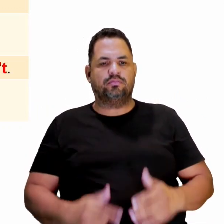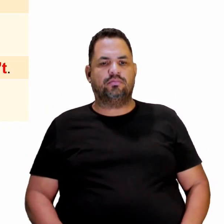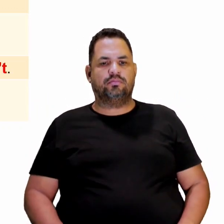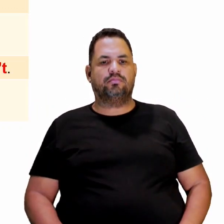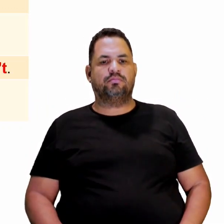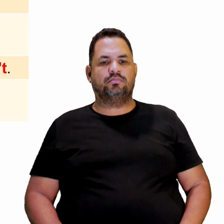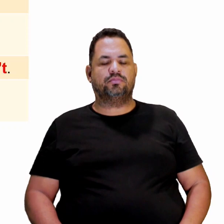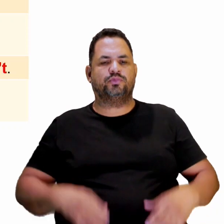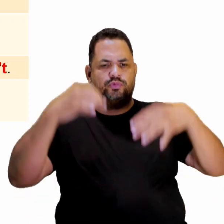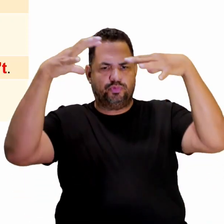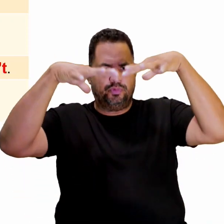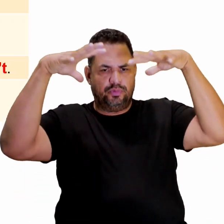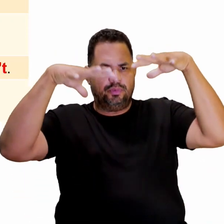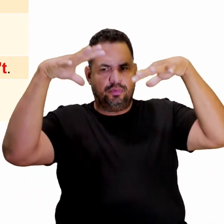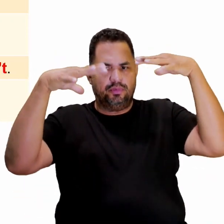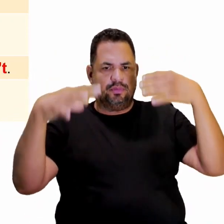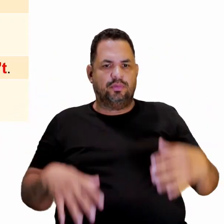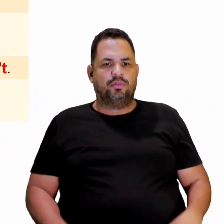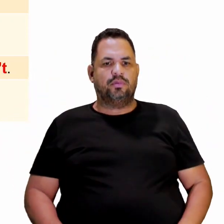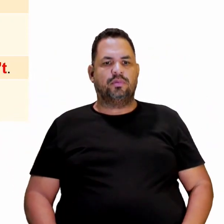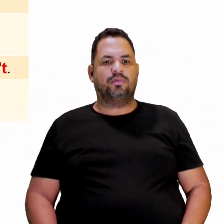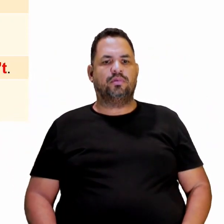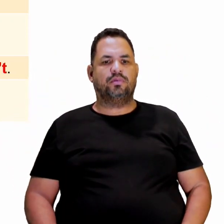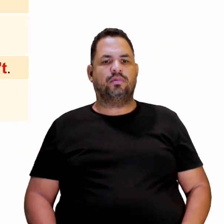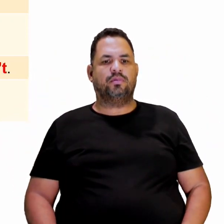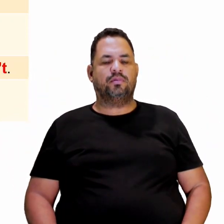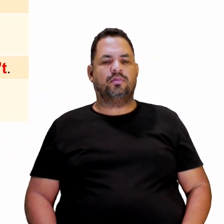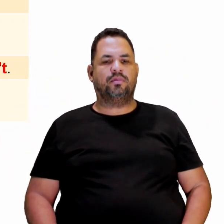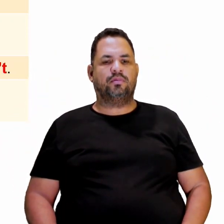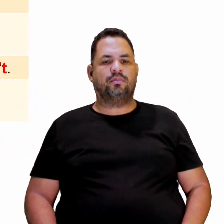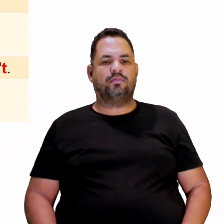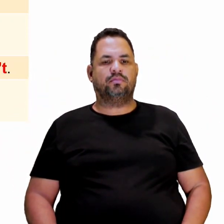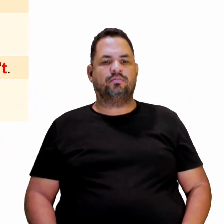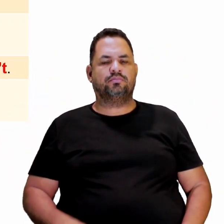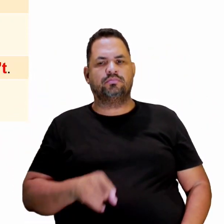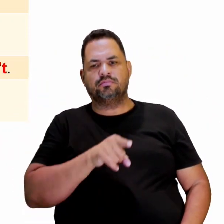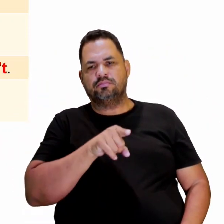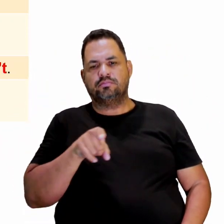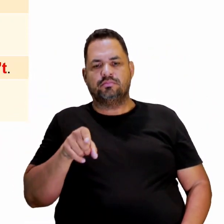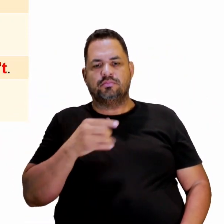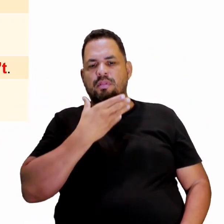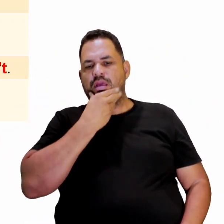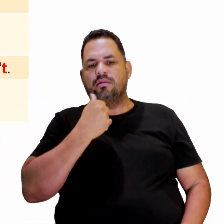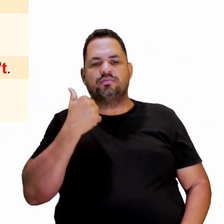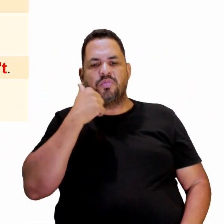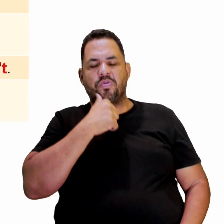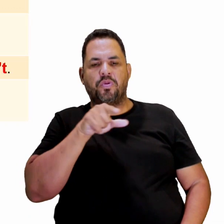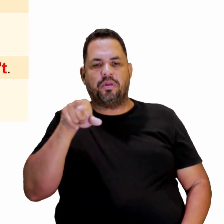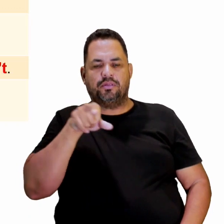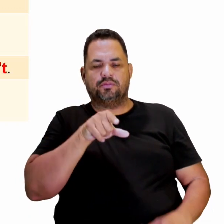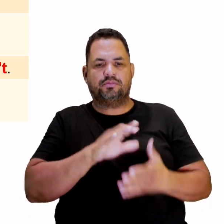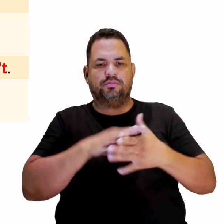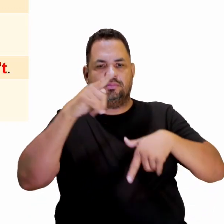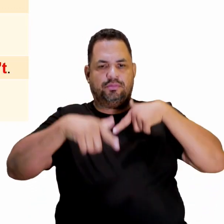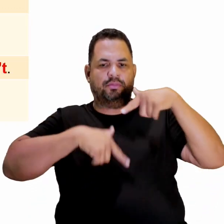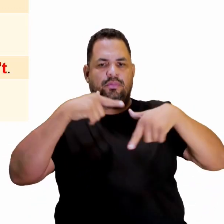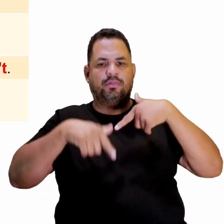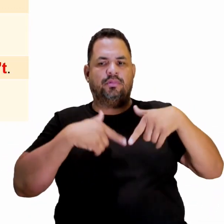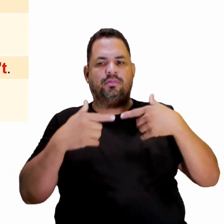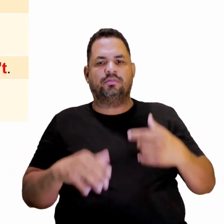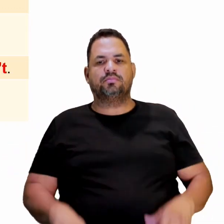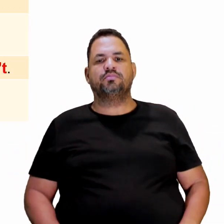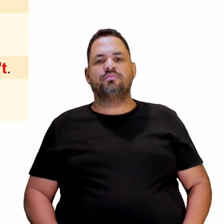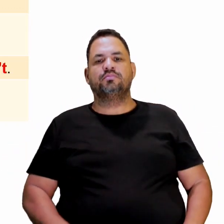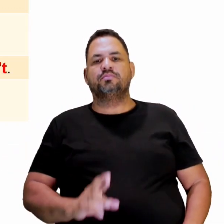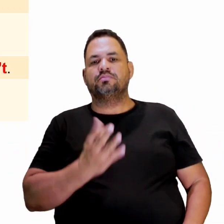rain? Choverá? Will they work? Eles ou elas trabalharão? E os short answers são as respostas